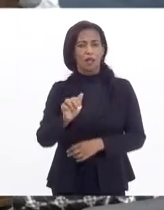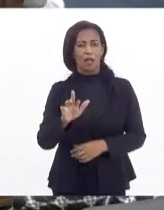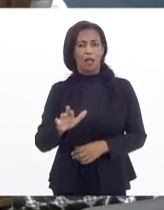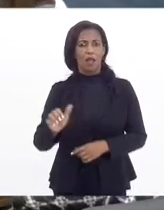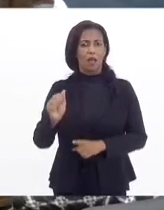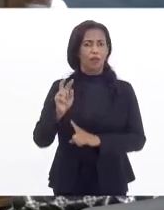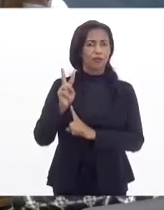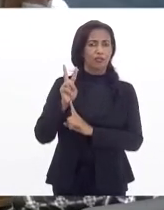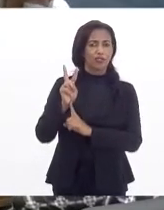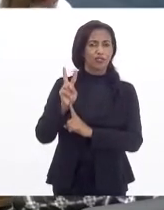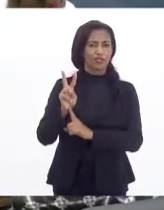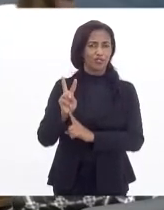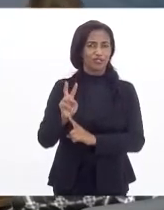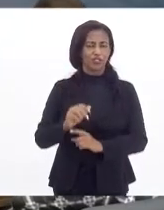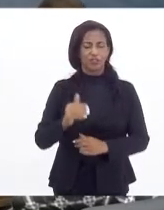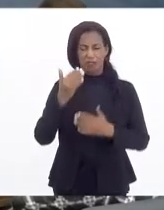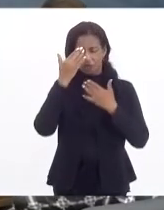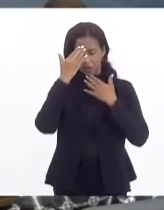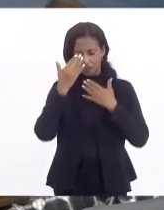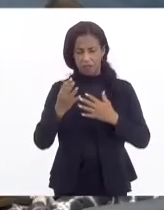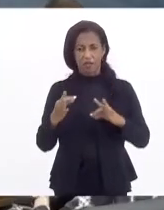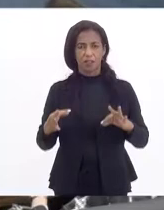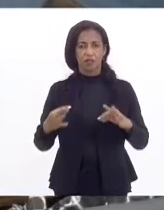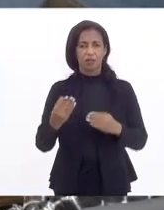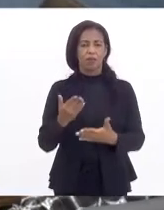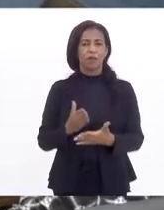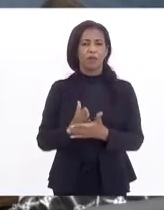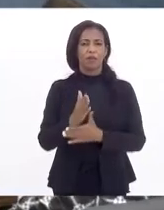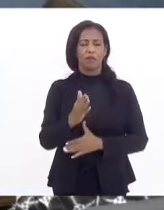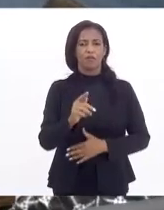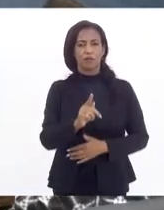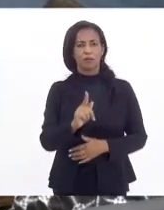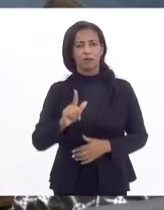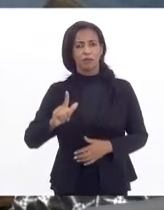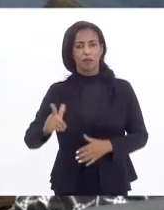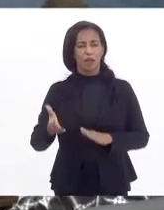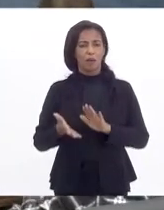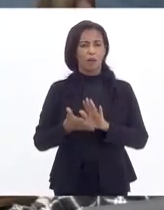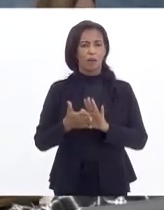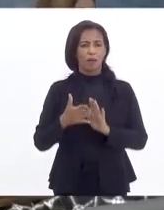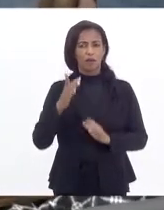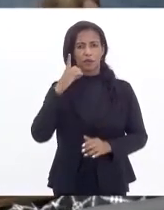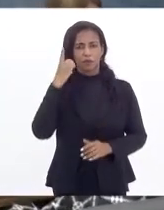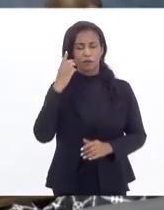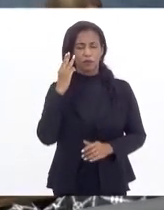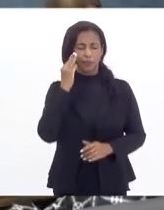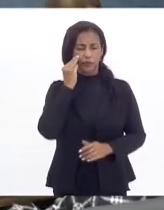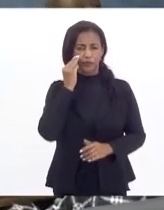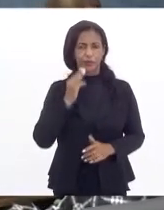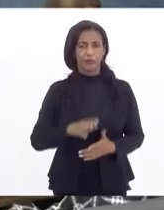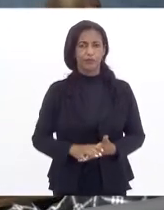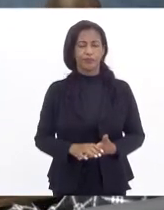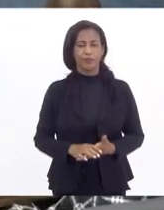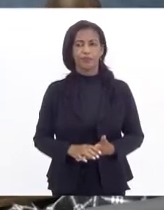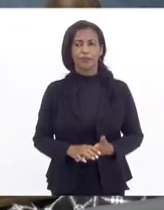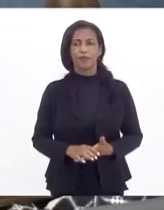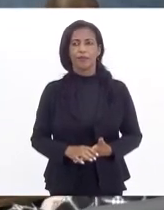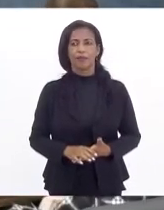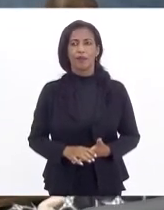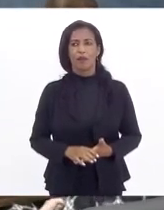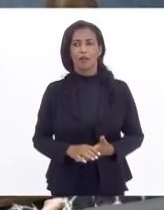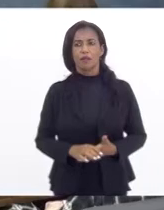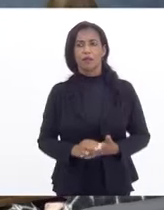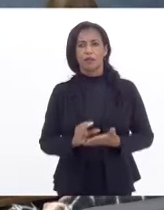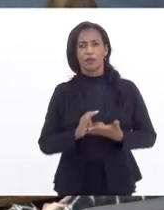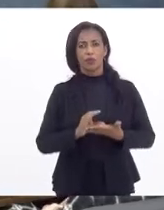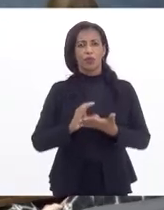afro-indígena. Queria agradecer a todos pela aprovação desse projeto, ao parecer da deputada Mônica Francisco, na